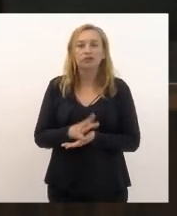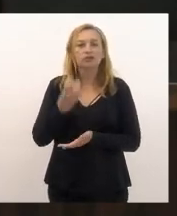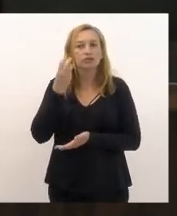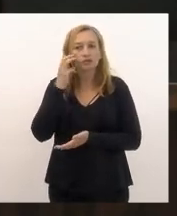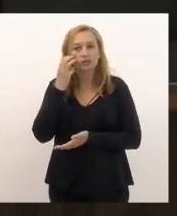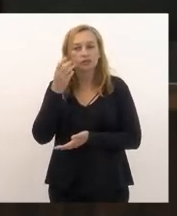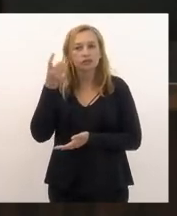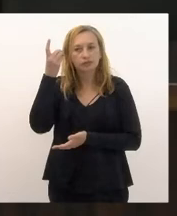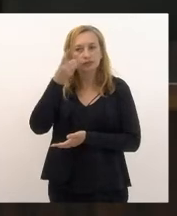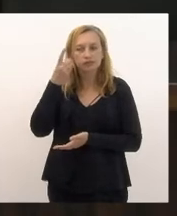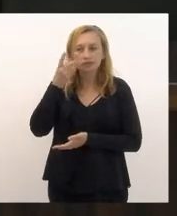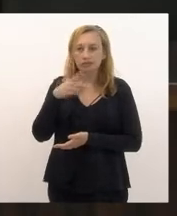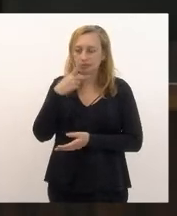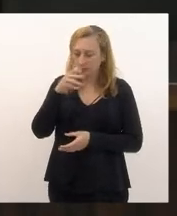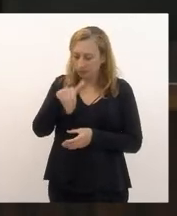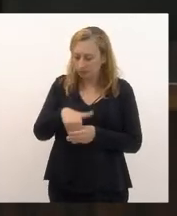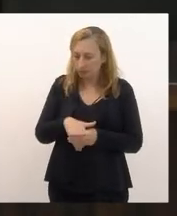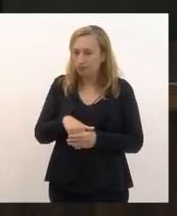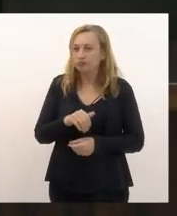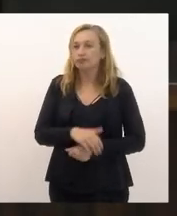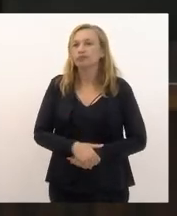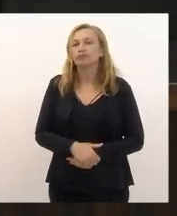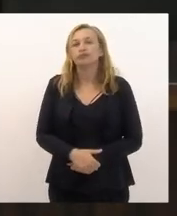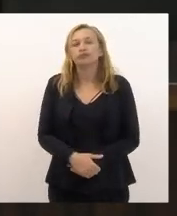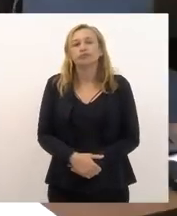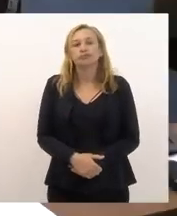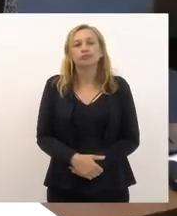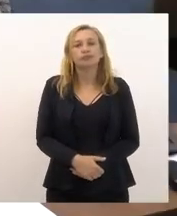Valdeque Carneiro, para declaração de voto.